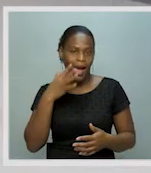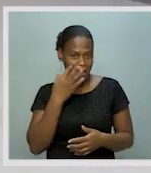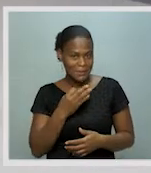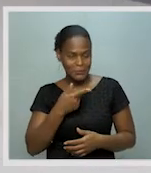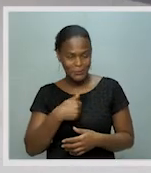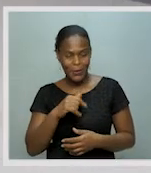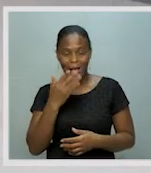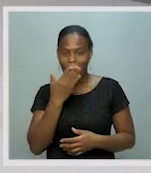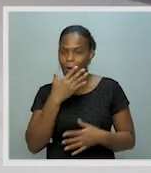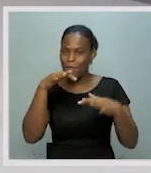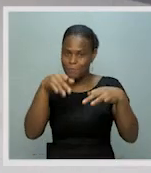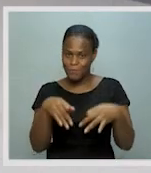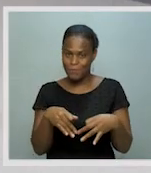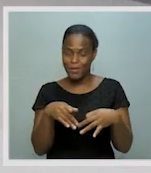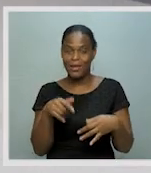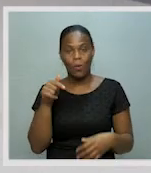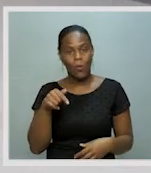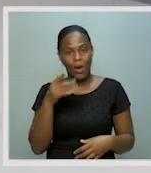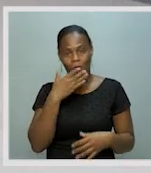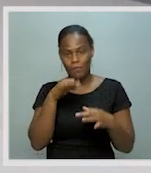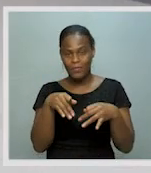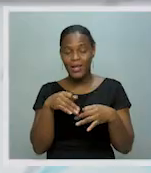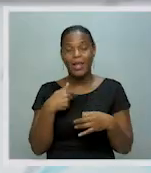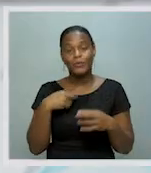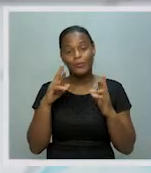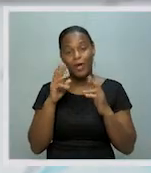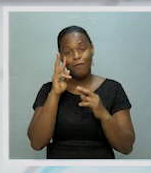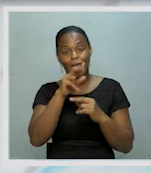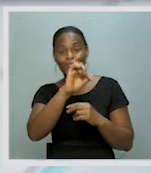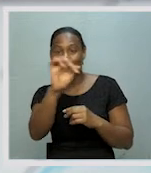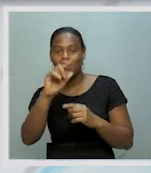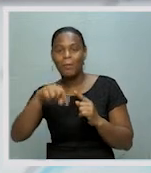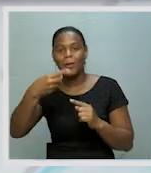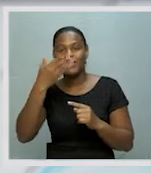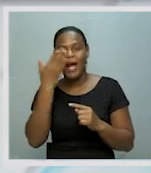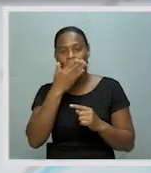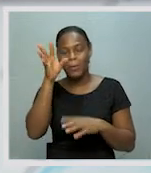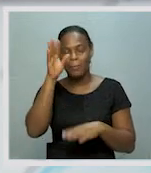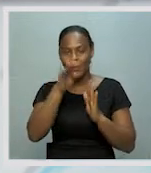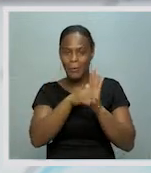Desta forma, chegamos ao final da aula de hoje e eu espero vos ver na